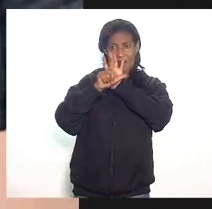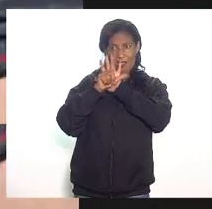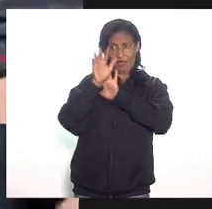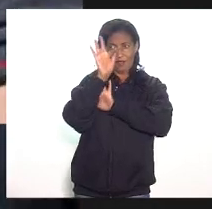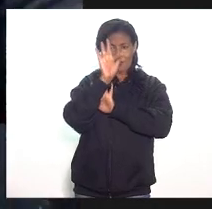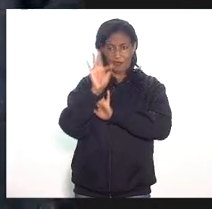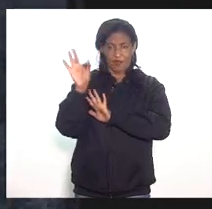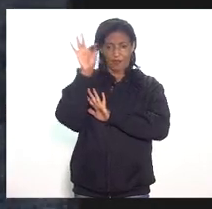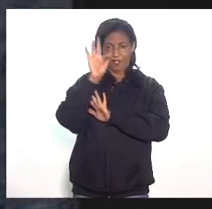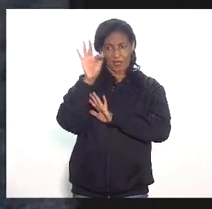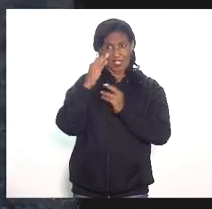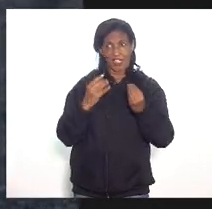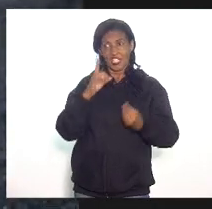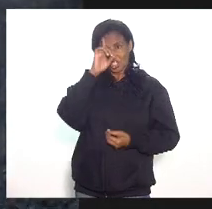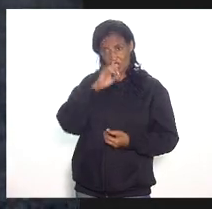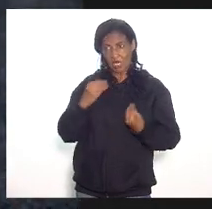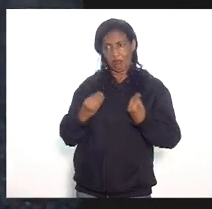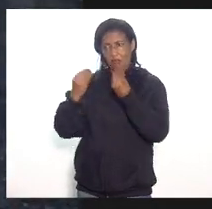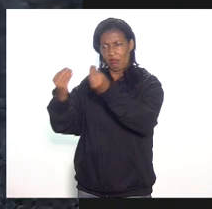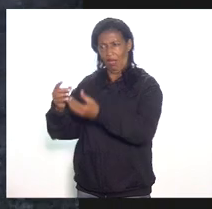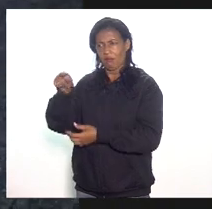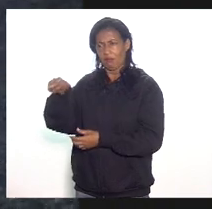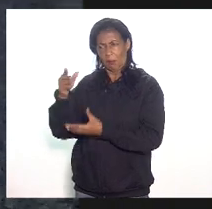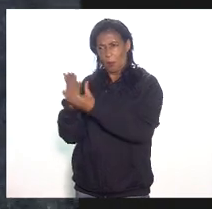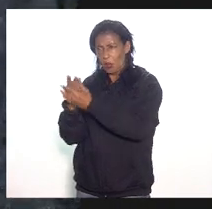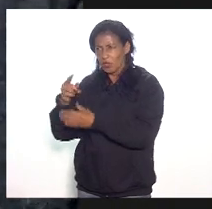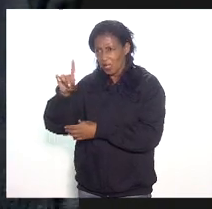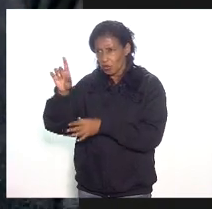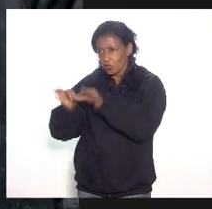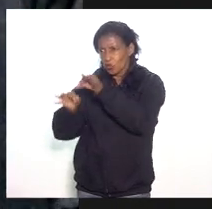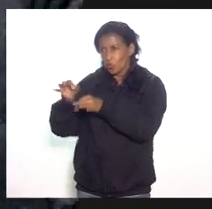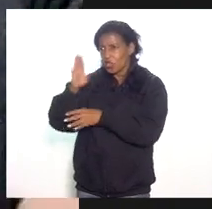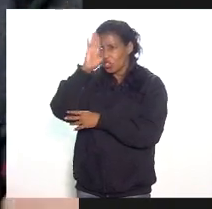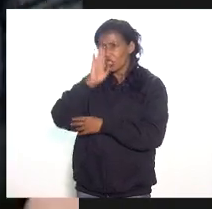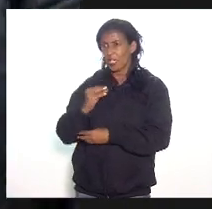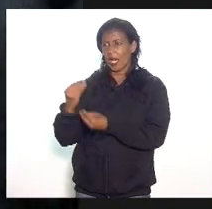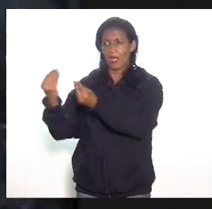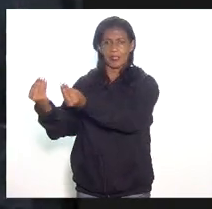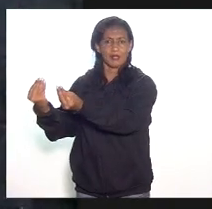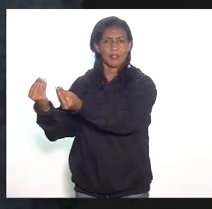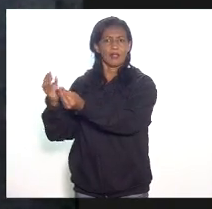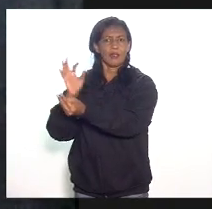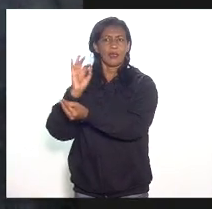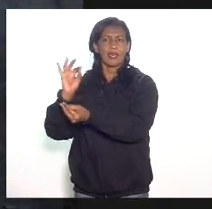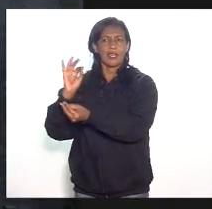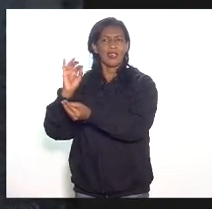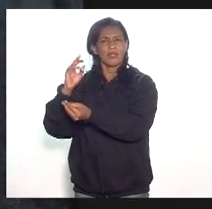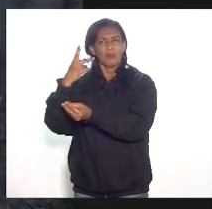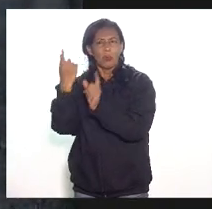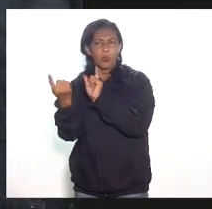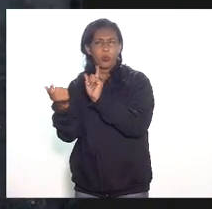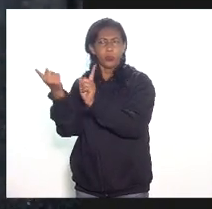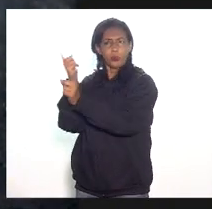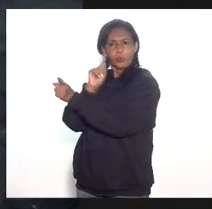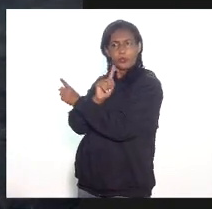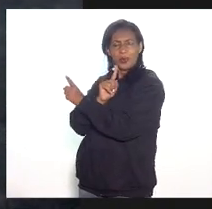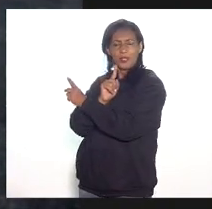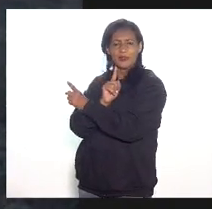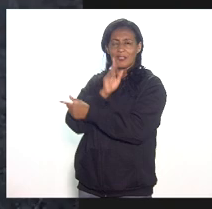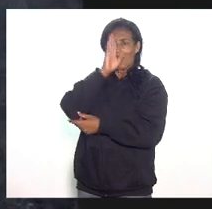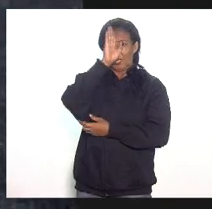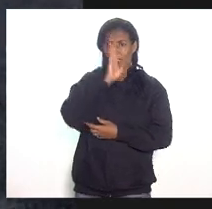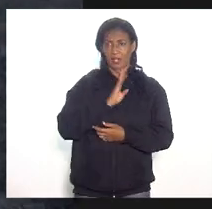preconiza a gratuidade nesses procedimentos, desvirtuando completamente a lógica dessa